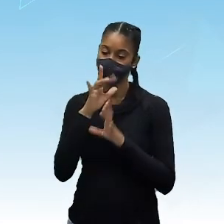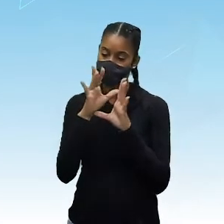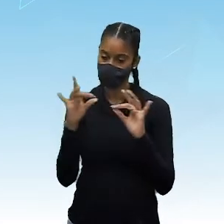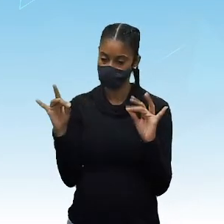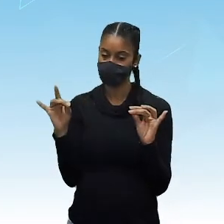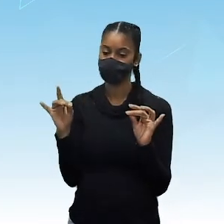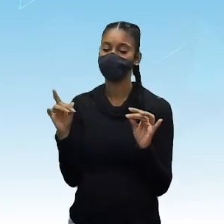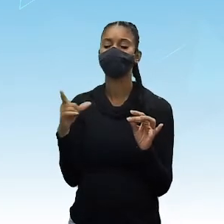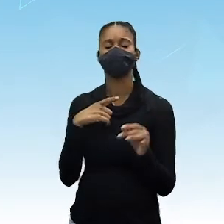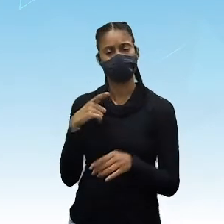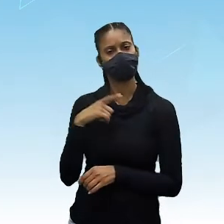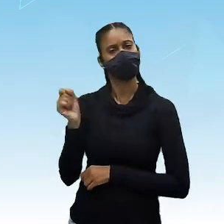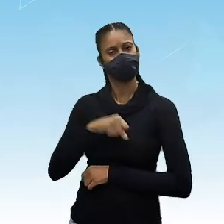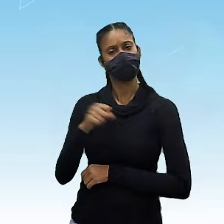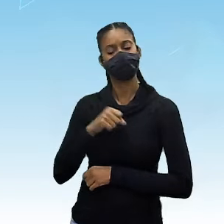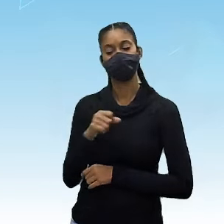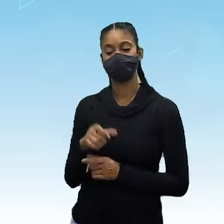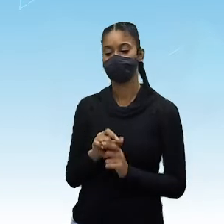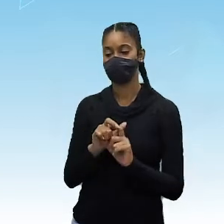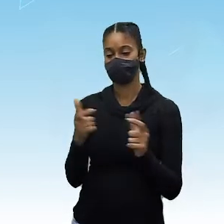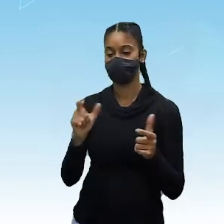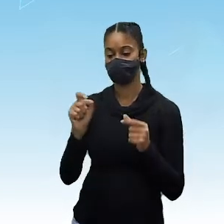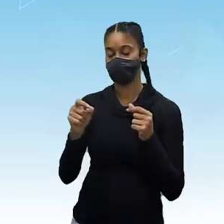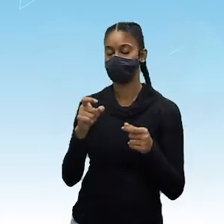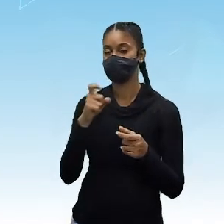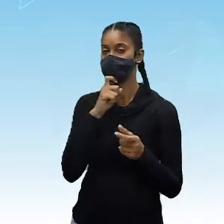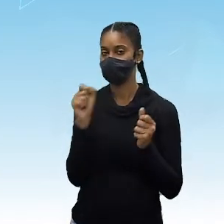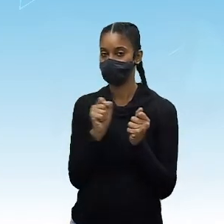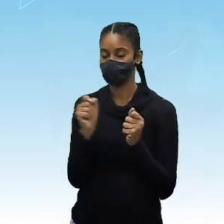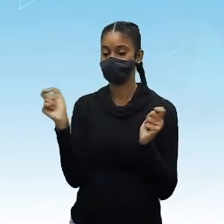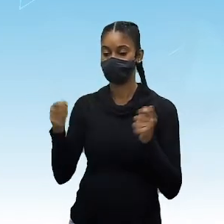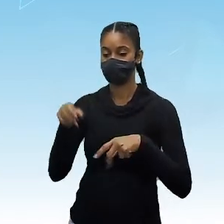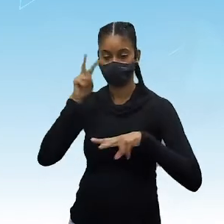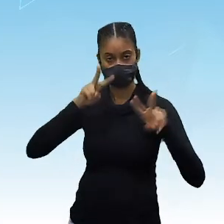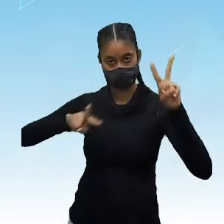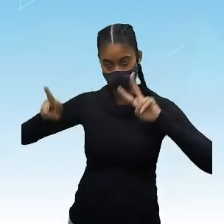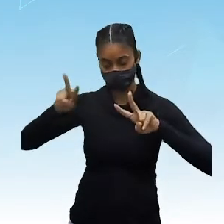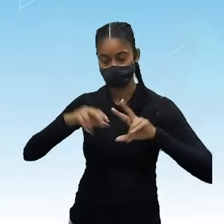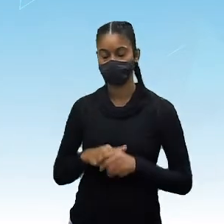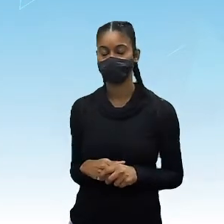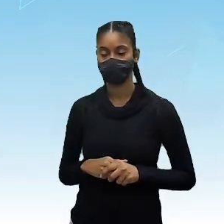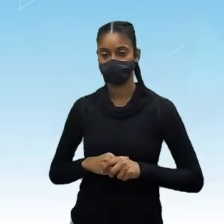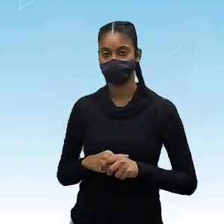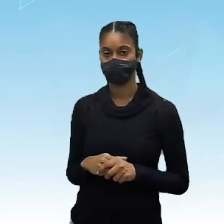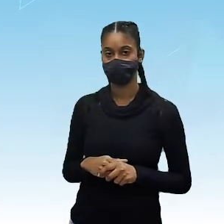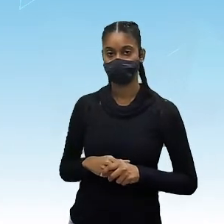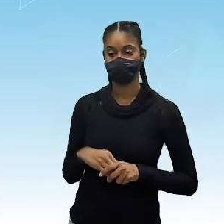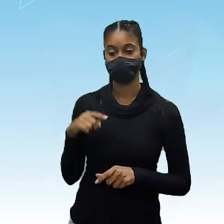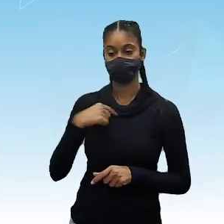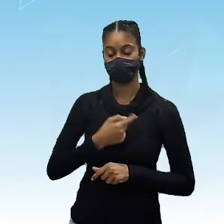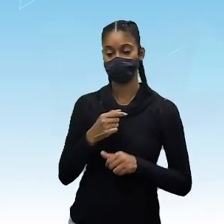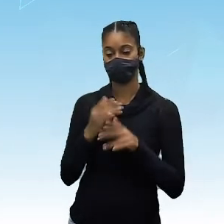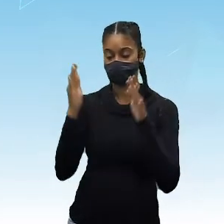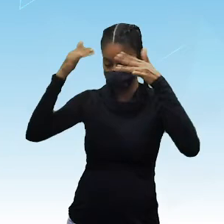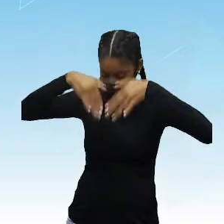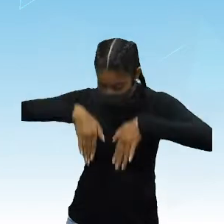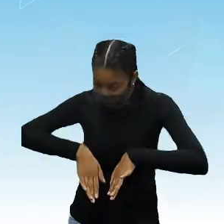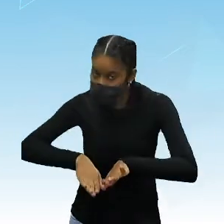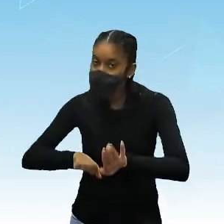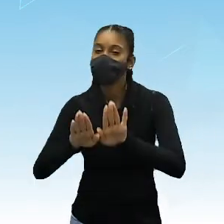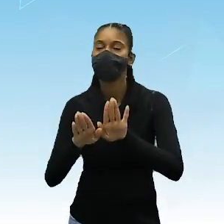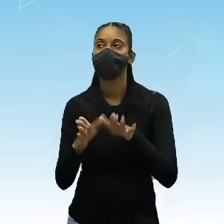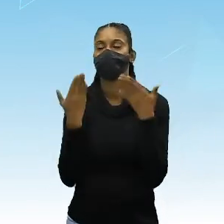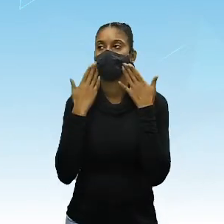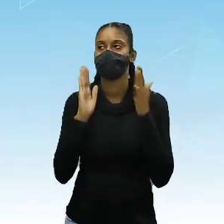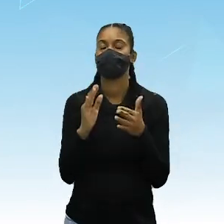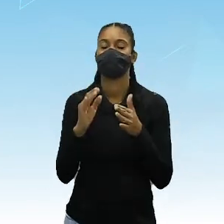é significativa, maior inclusive do que a de gelo, e ela pode ser vista. E se nós estivéssemos mergulhando aqui com, sei lá,